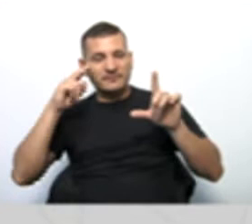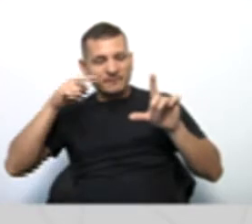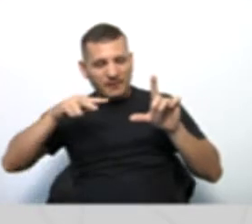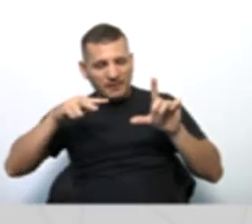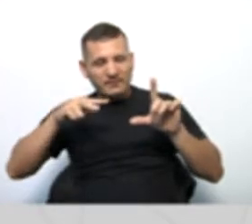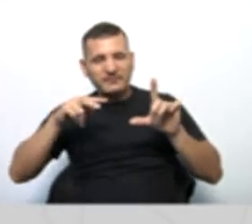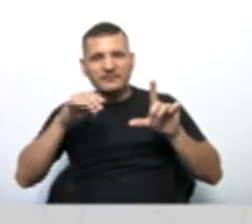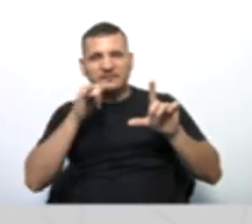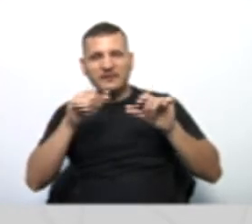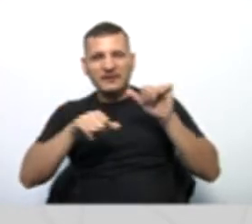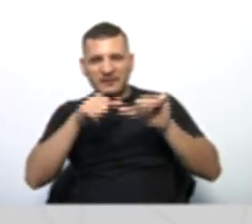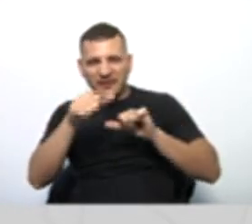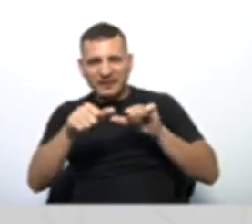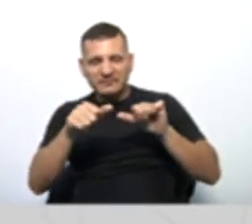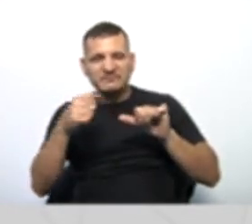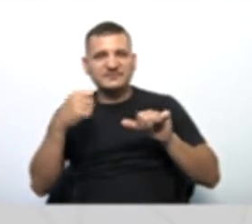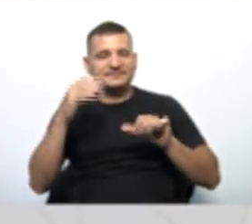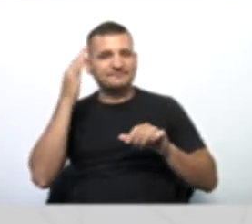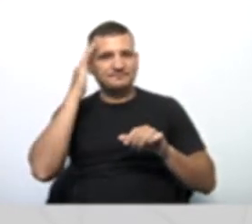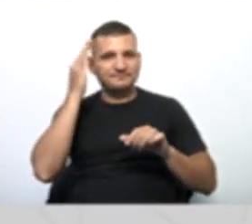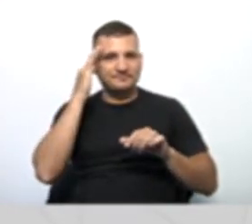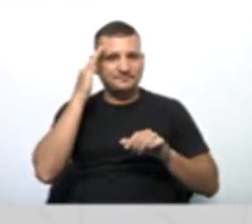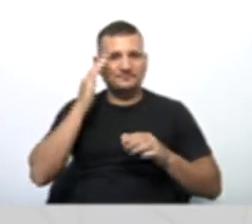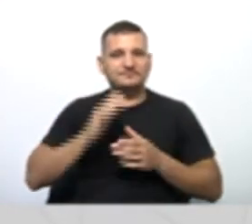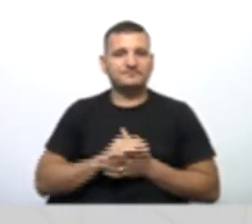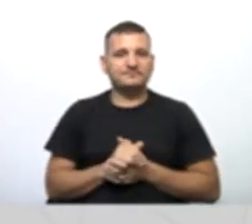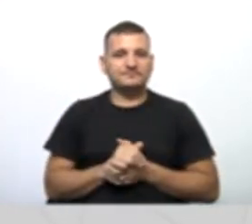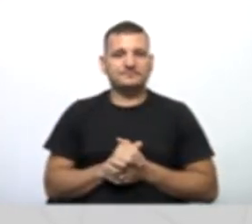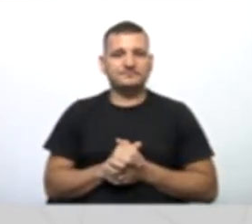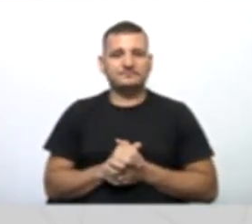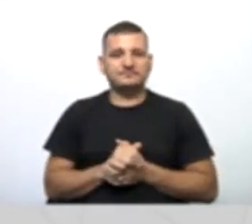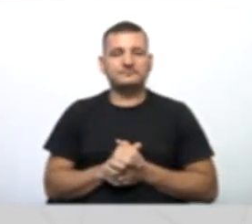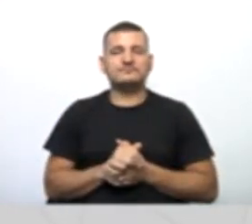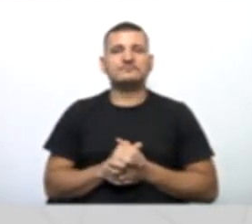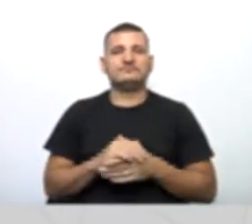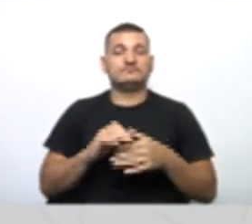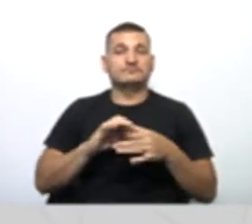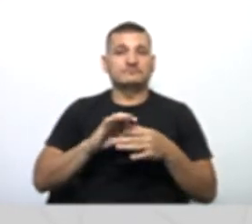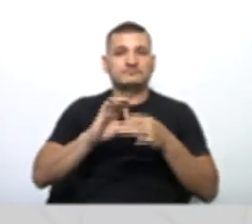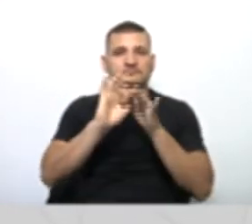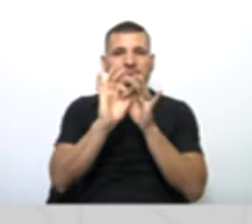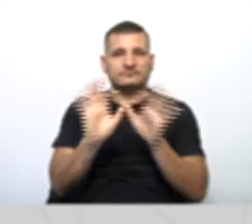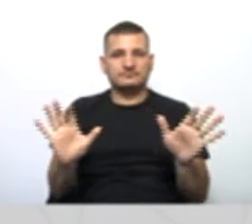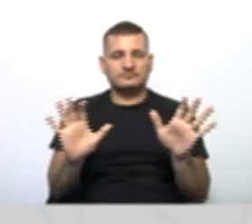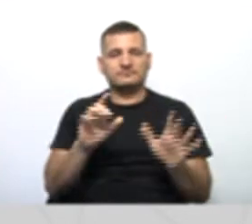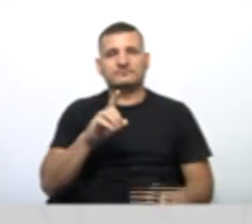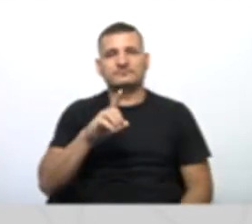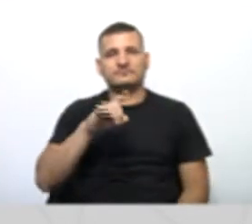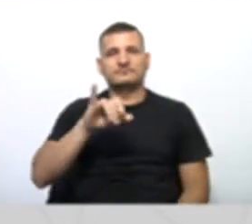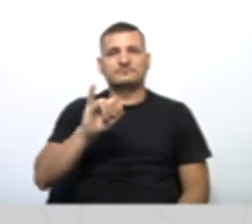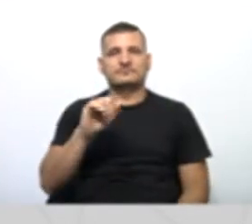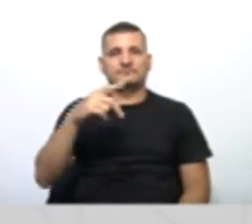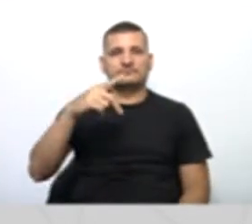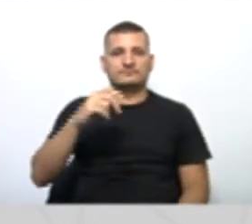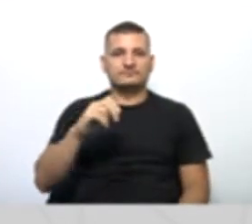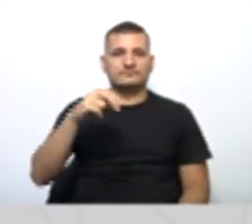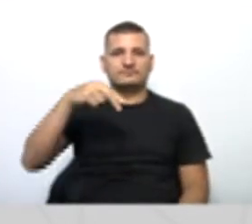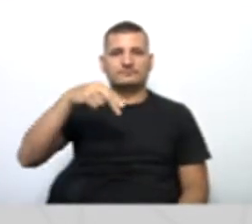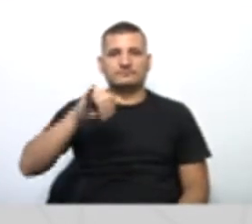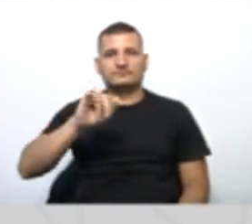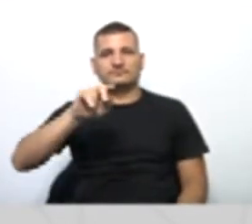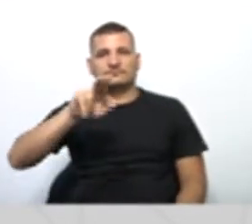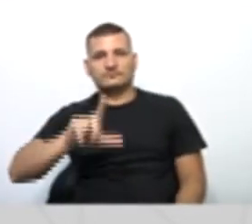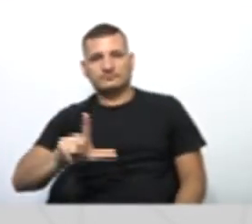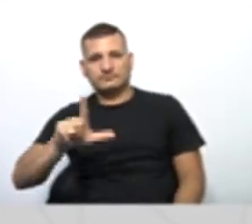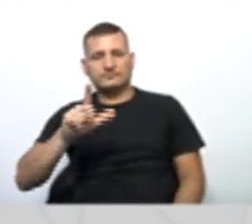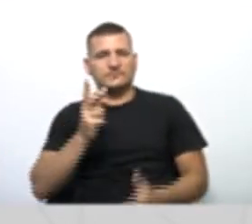uma alteração de integridade. E a disponibilidade, né, que a informação vai estar disponível para uso sempre